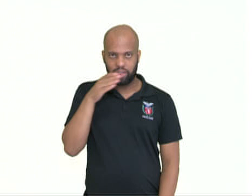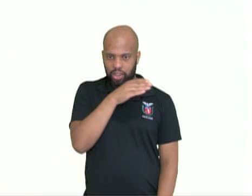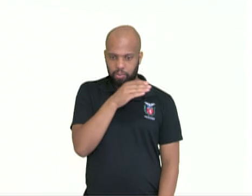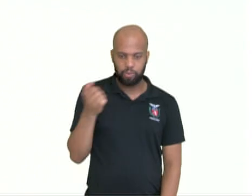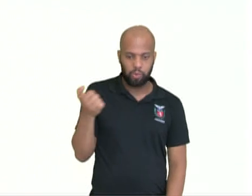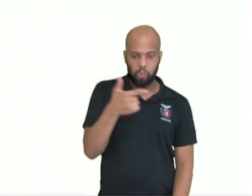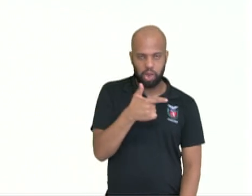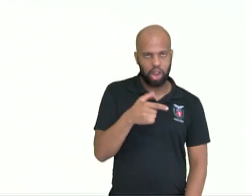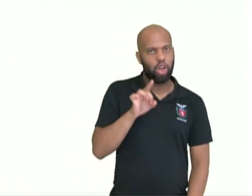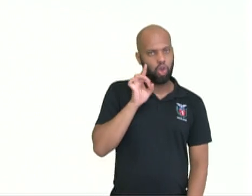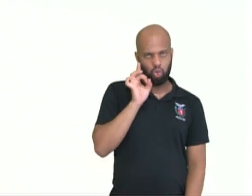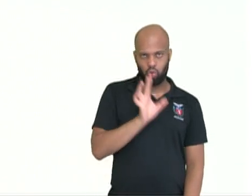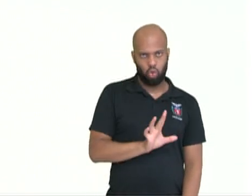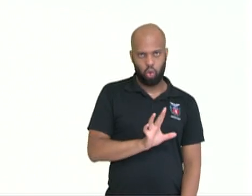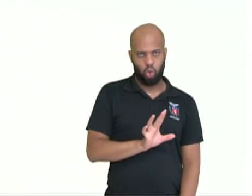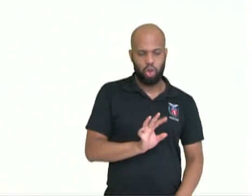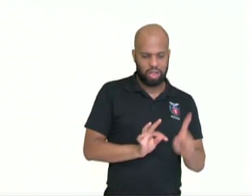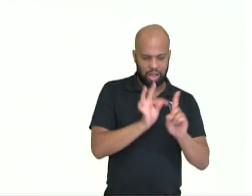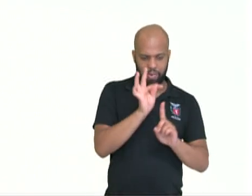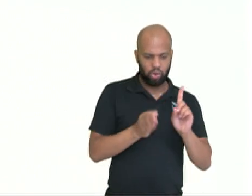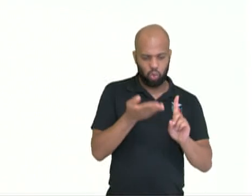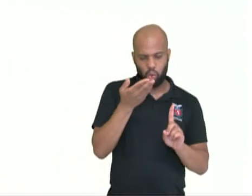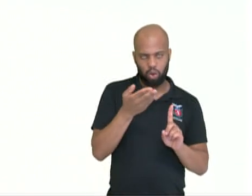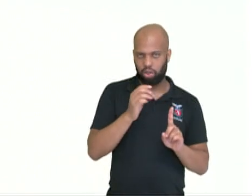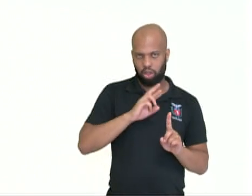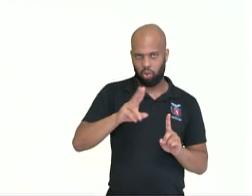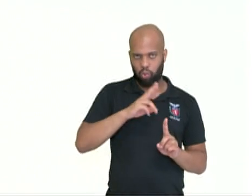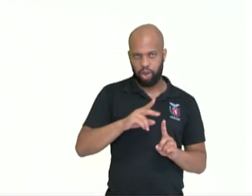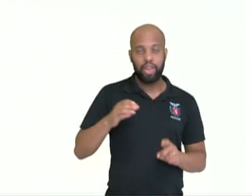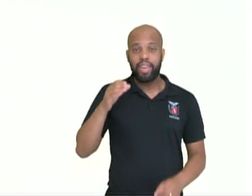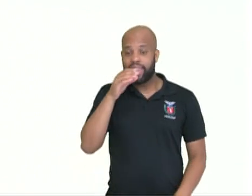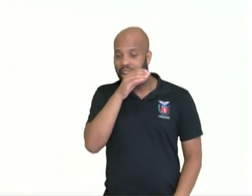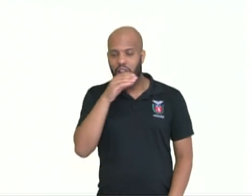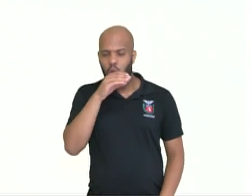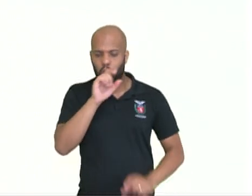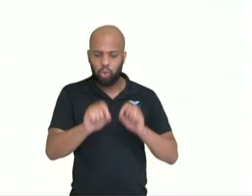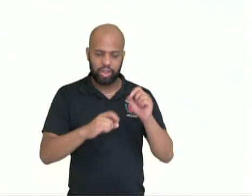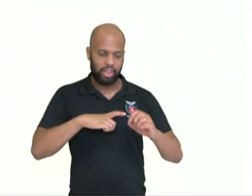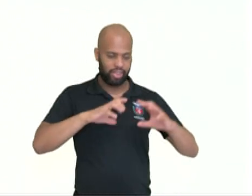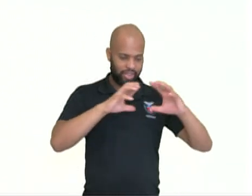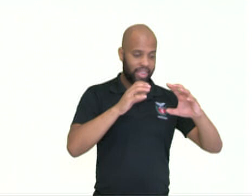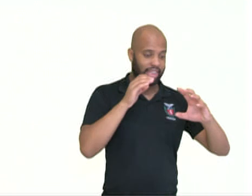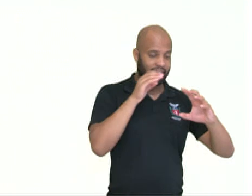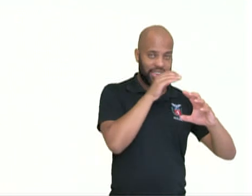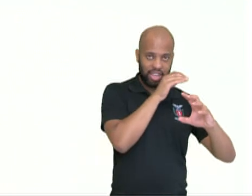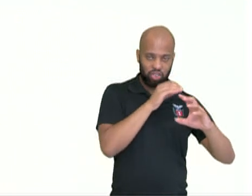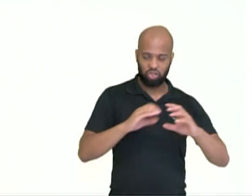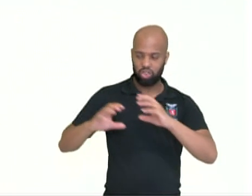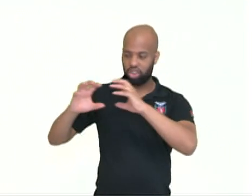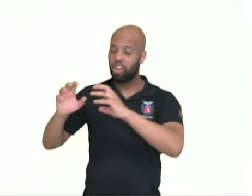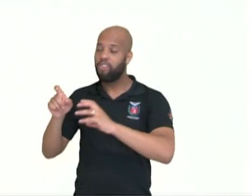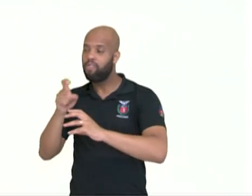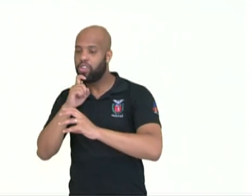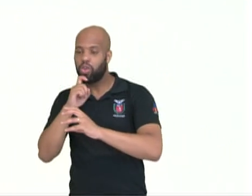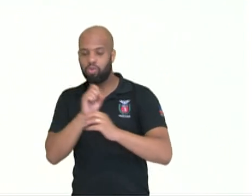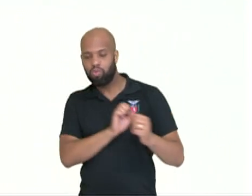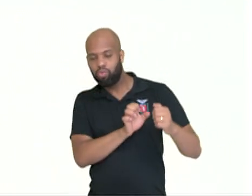temperatura alta, ok? O calor é energia térmica transferida de um corpo mais quente para o corpo mais